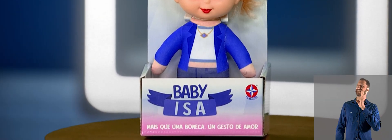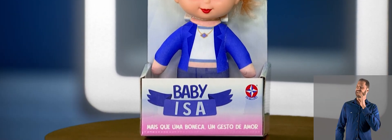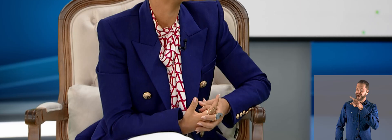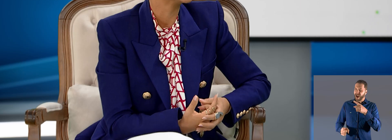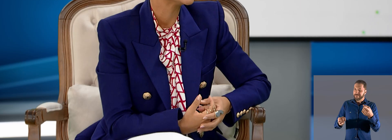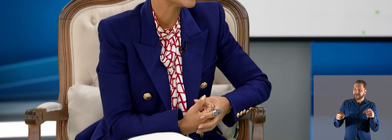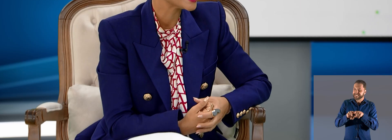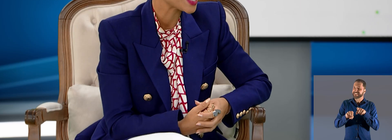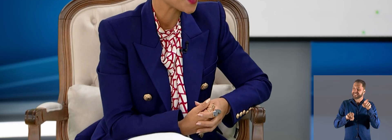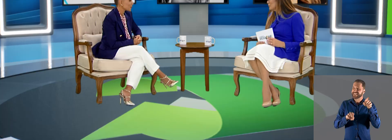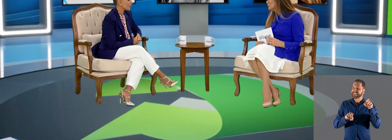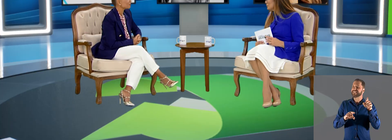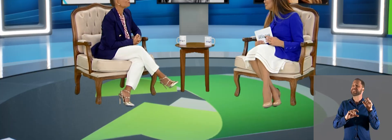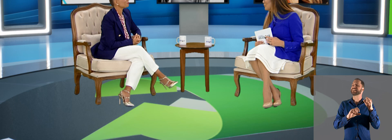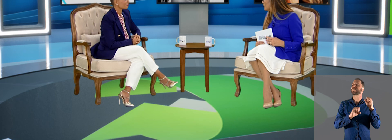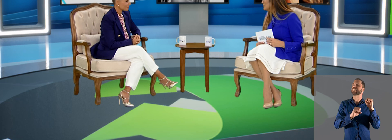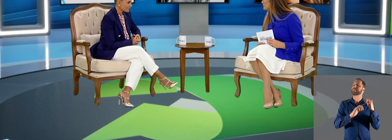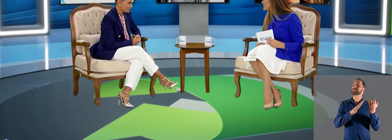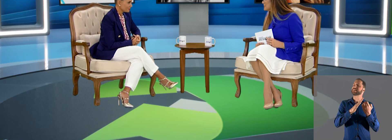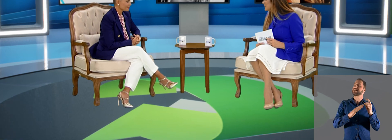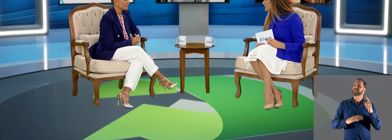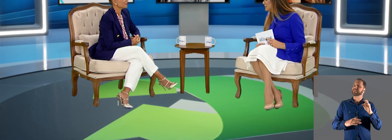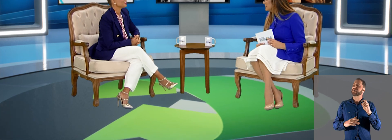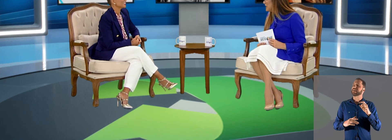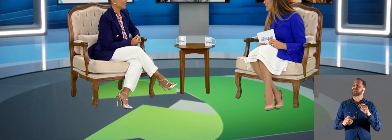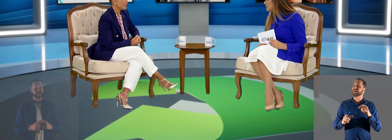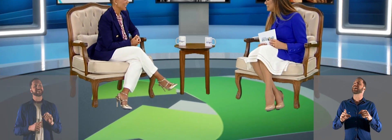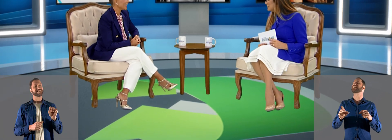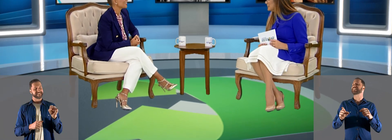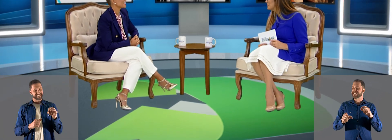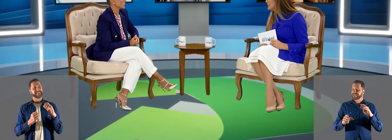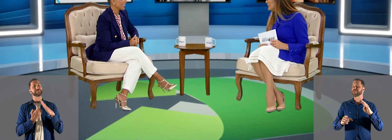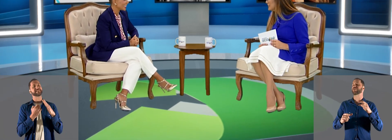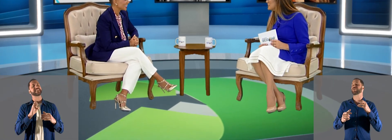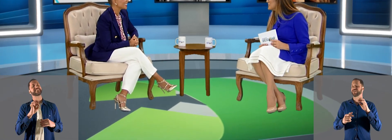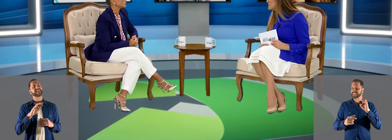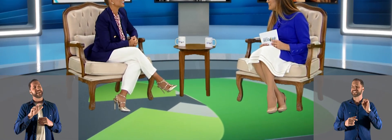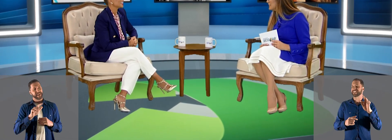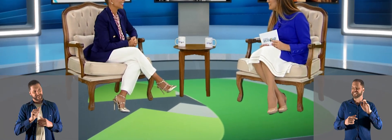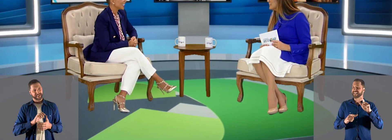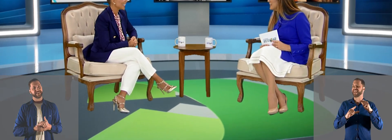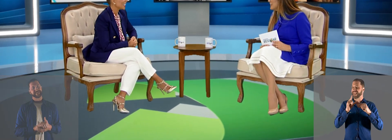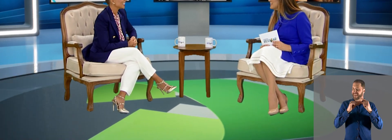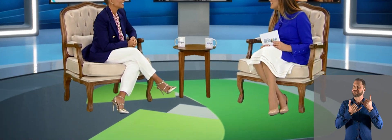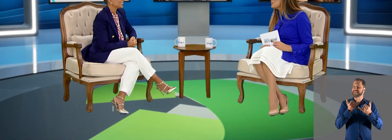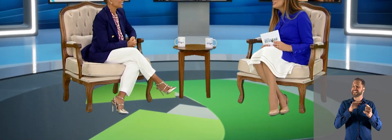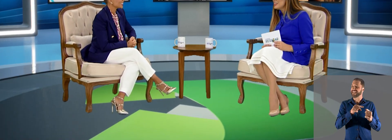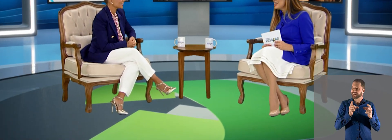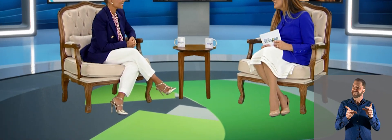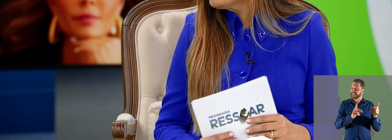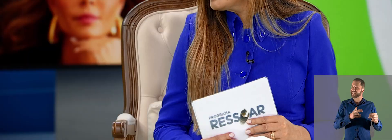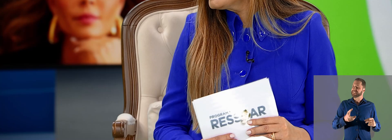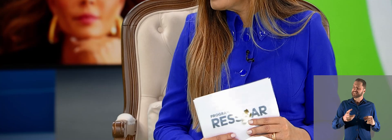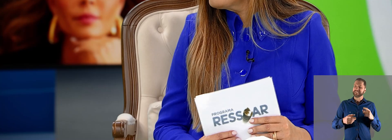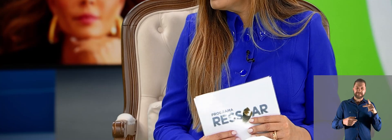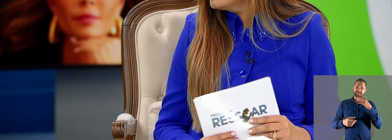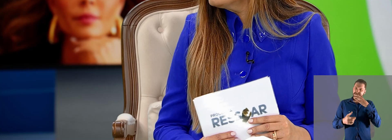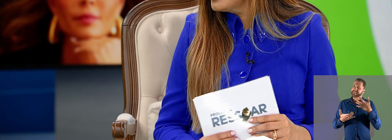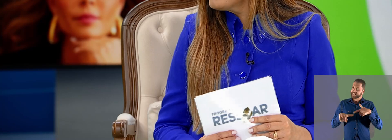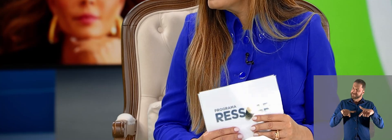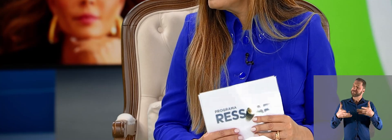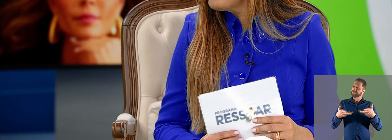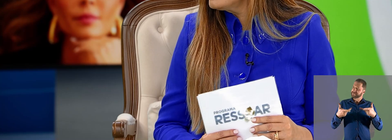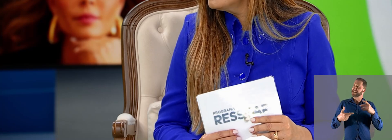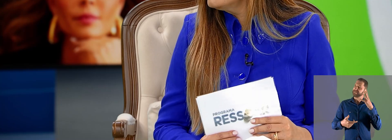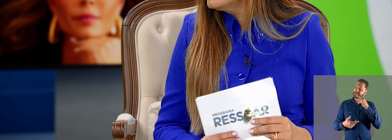que legal Foi uma parceria muito boa entre você e a brinquedos estrelas é extraordinária também sempre